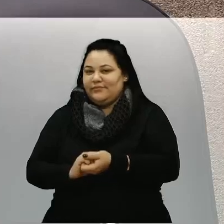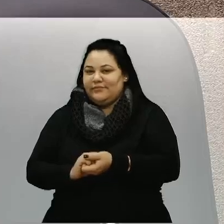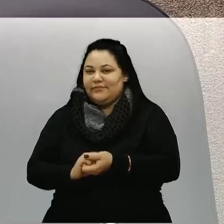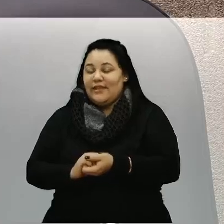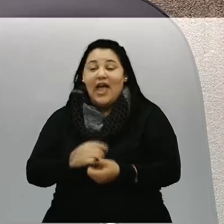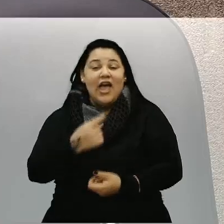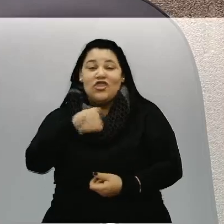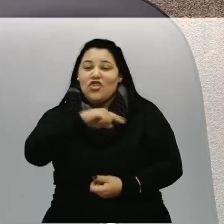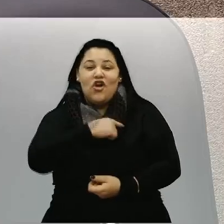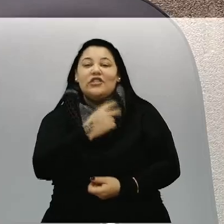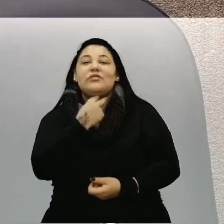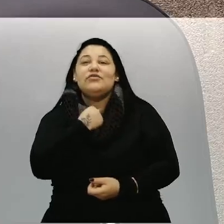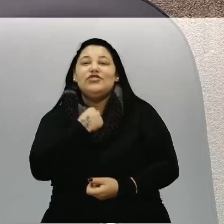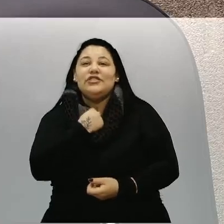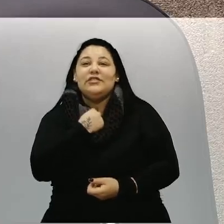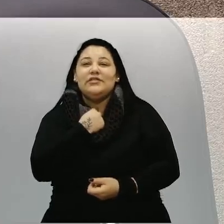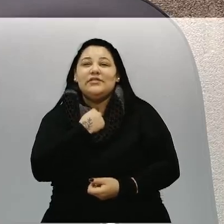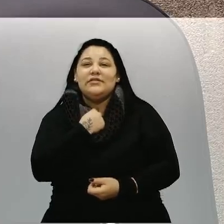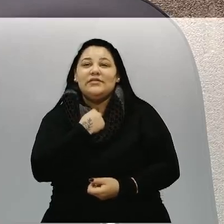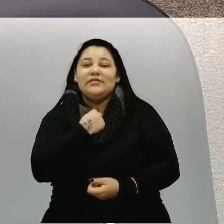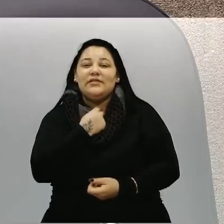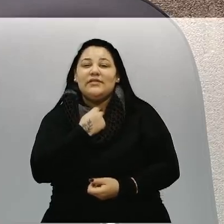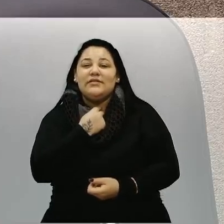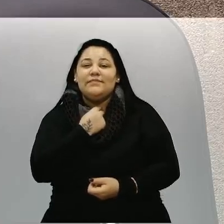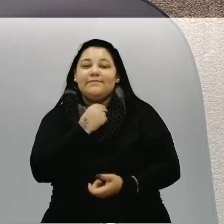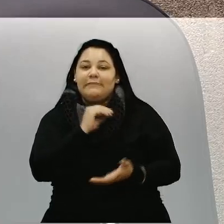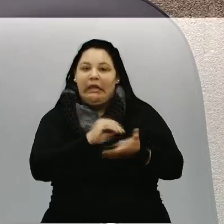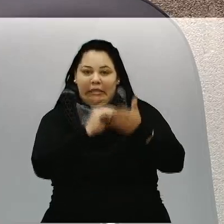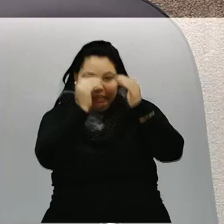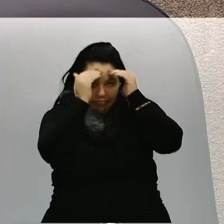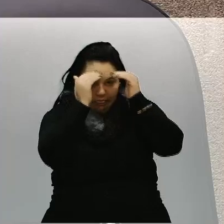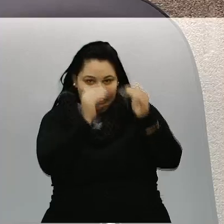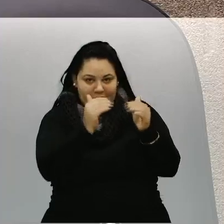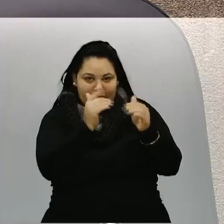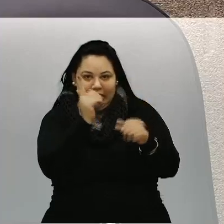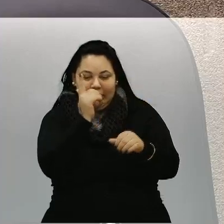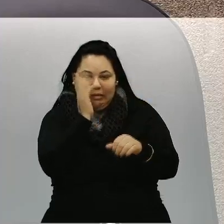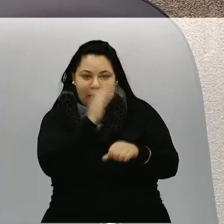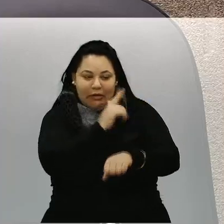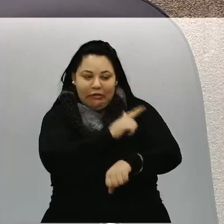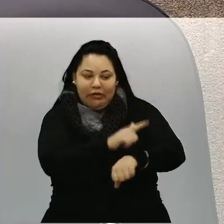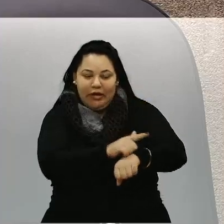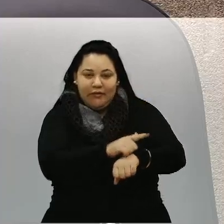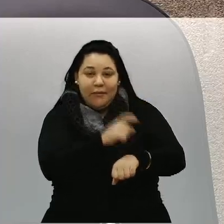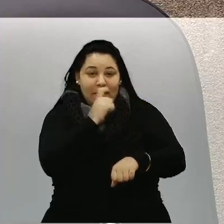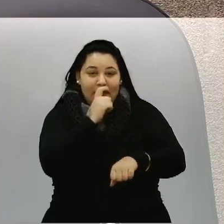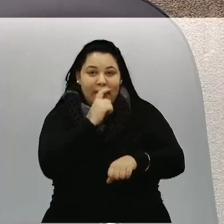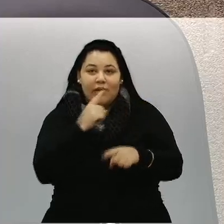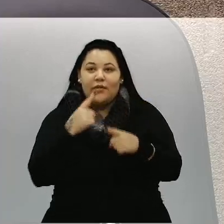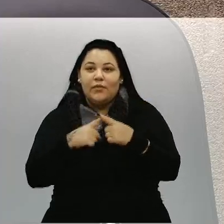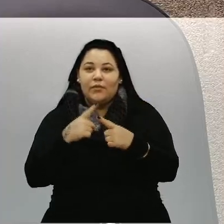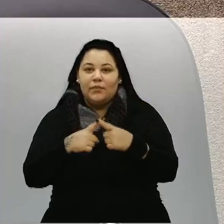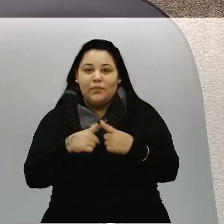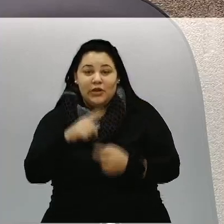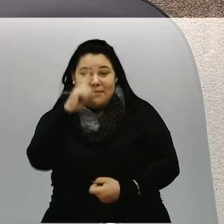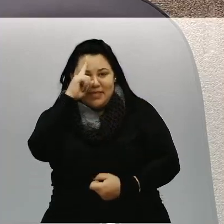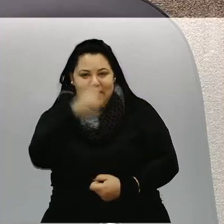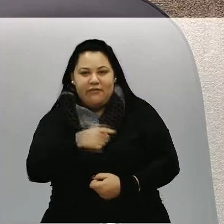Nós não podíamos desrespeitar o pai, porque era o pai que mandava. Meu pai dizia "Quá